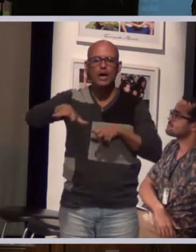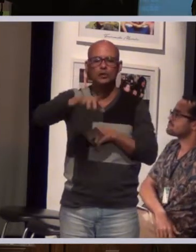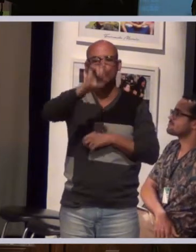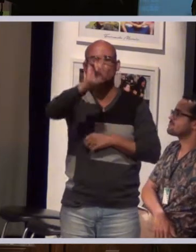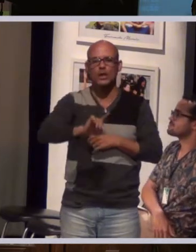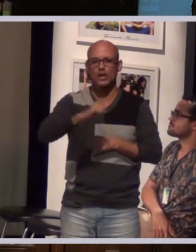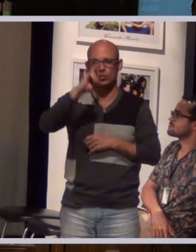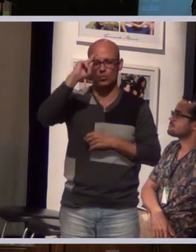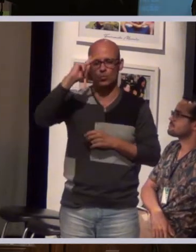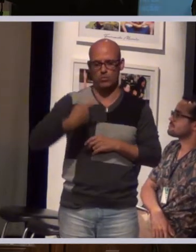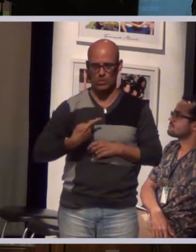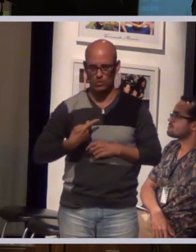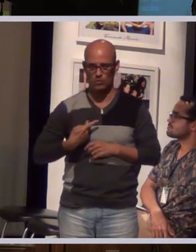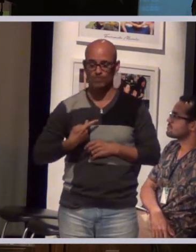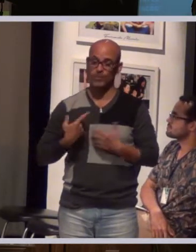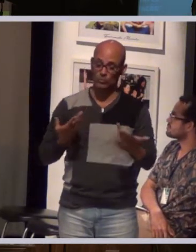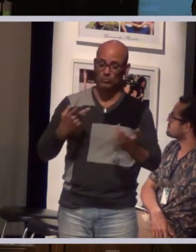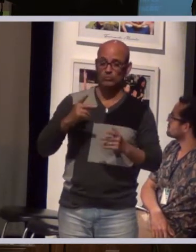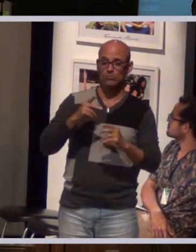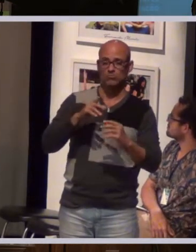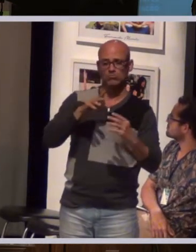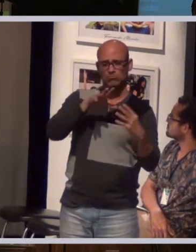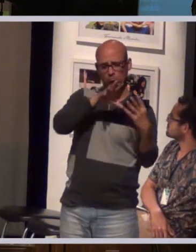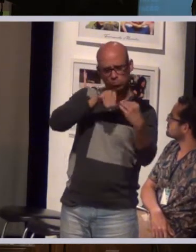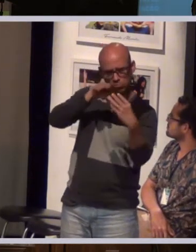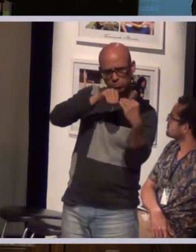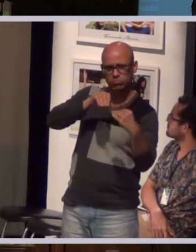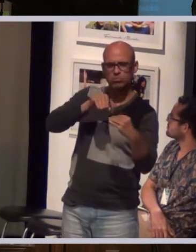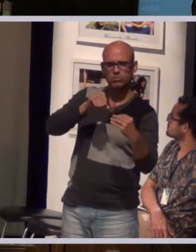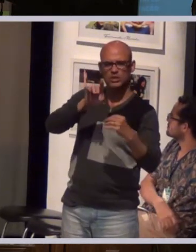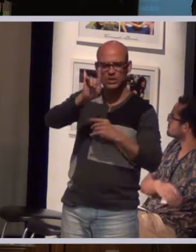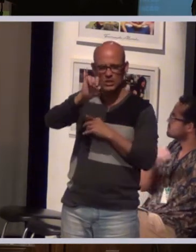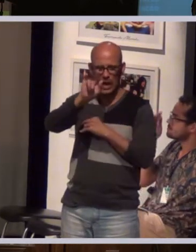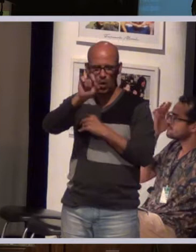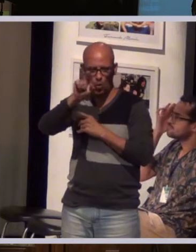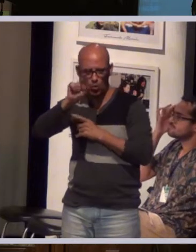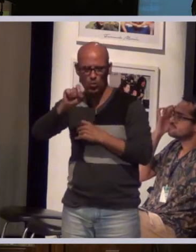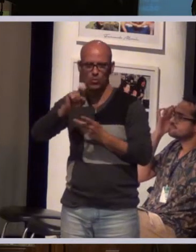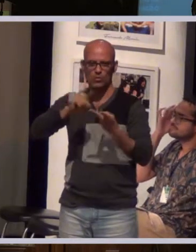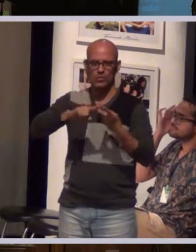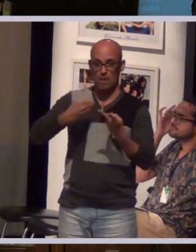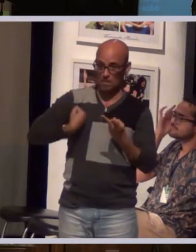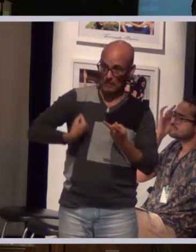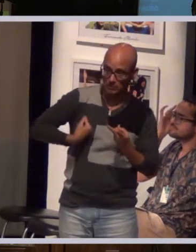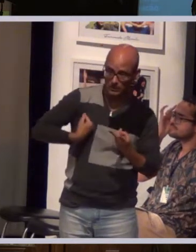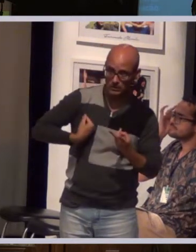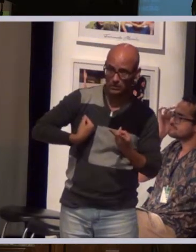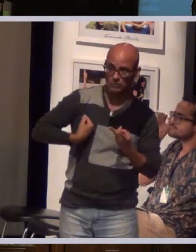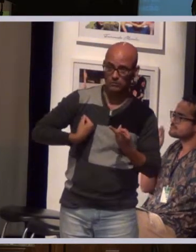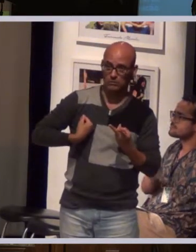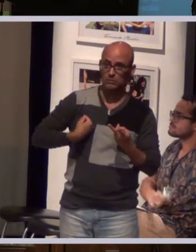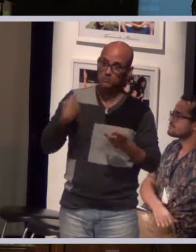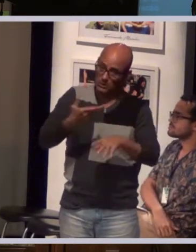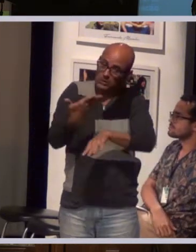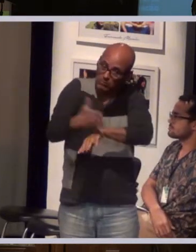Entretanto, diálogo e participação só podem ser ensinados pela prática do diálogo e da